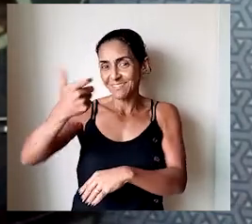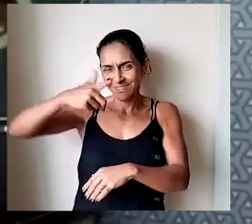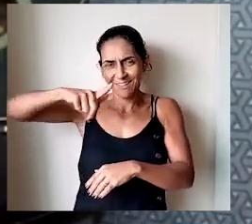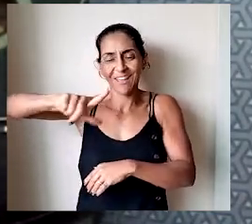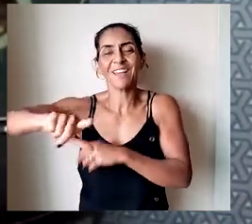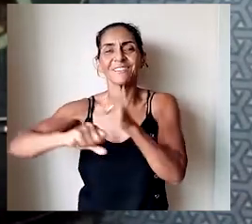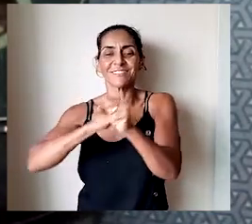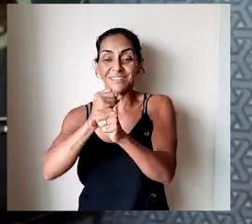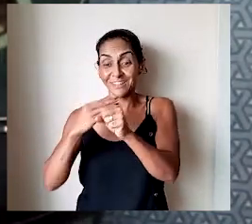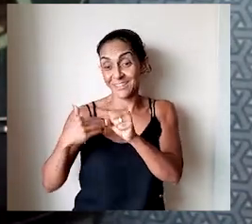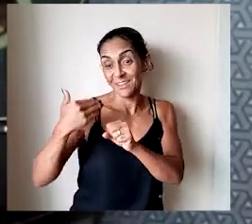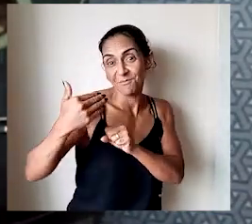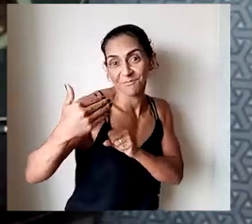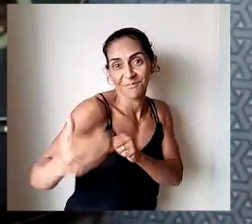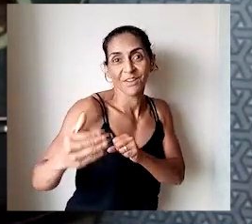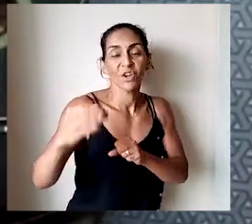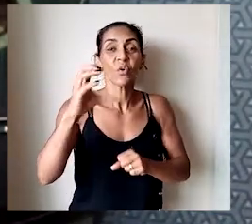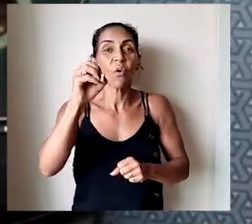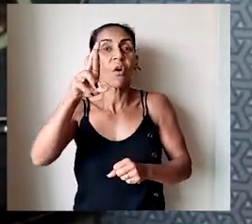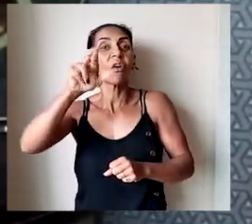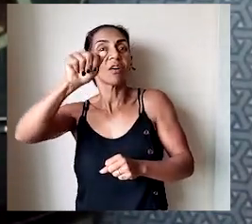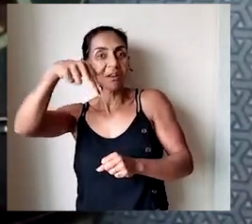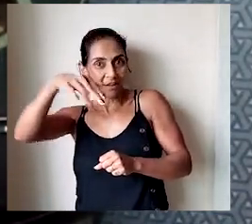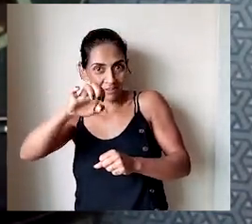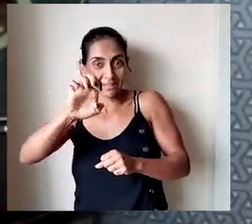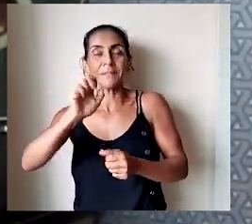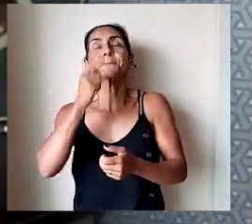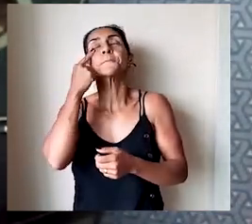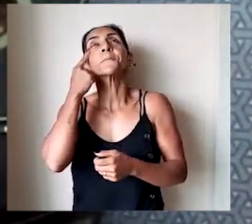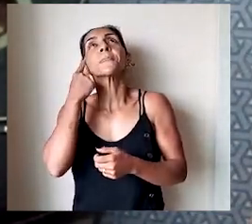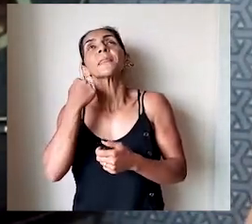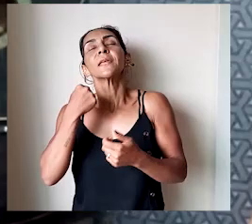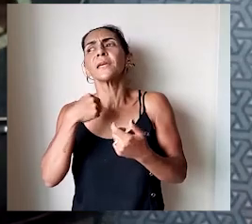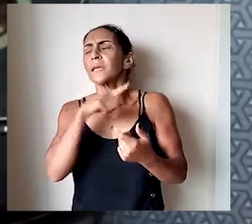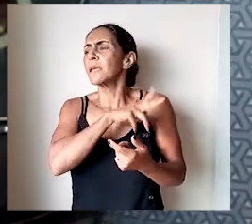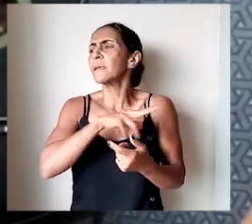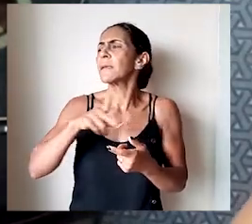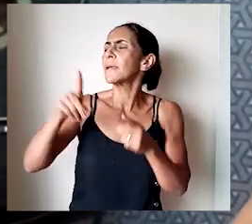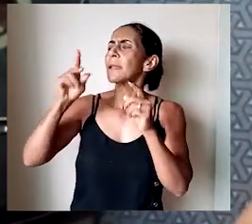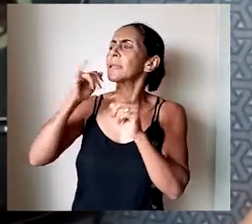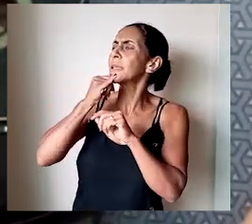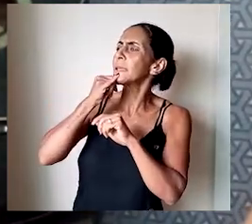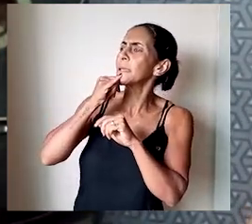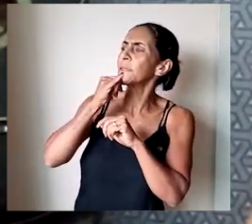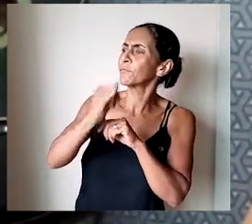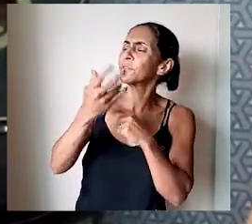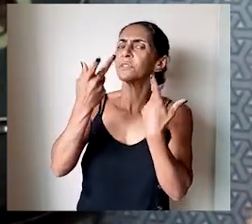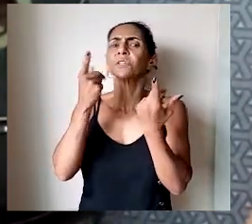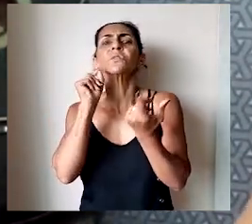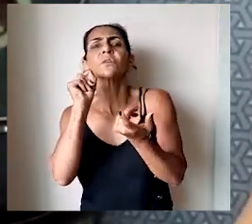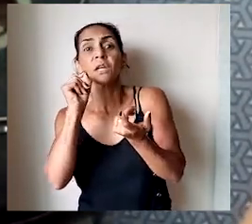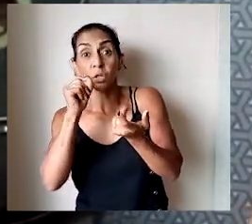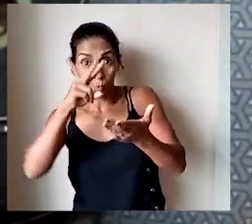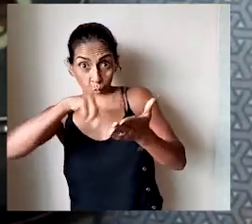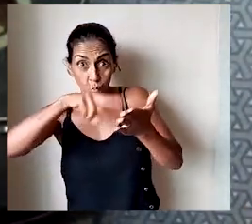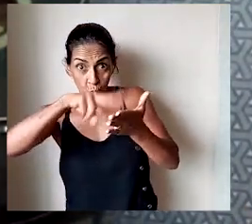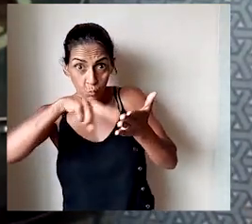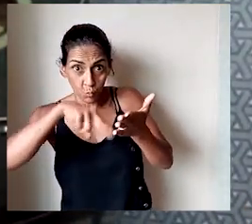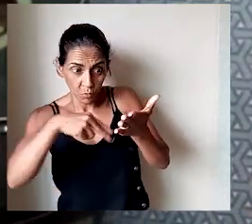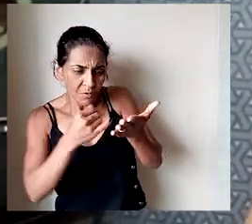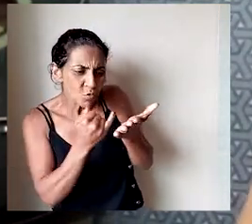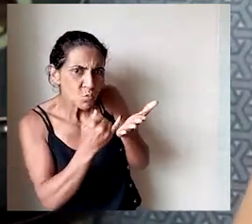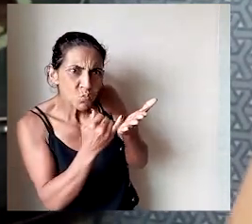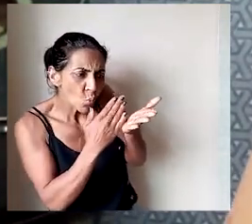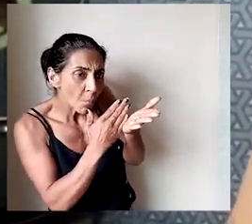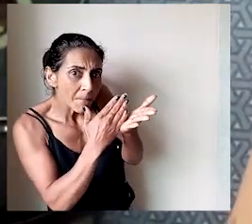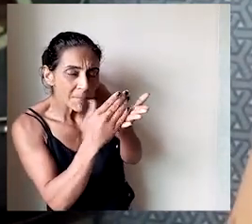anos depois a história de Coraline pela filha dele, Mad. E ele fala assim que no próprio livro, vocês vão ver no comecinho,